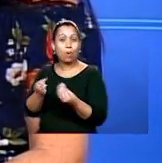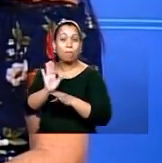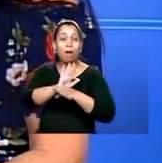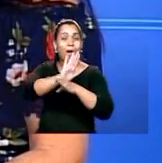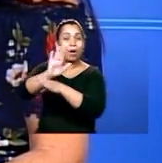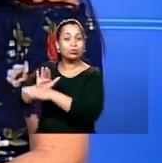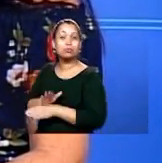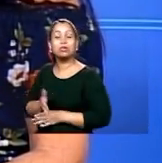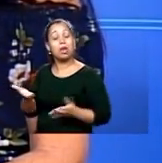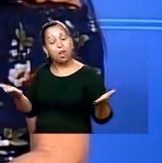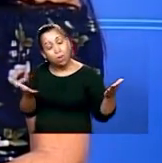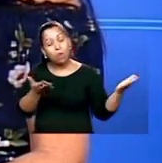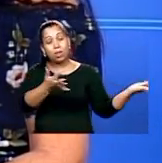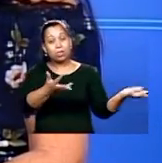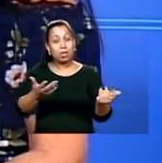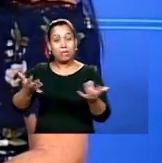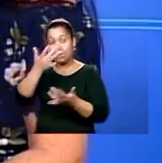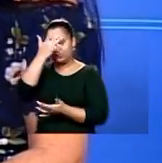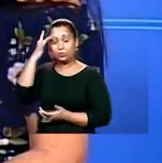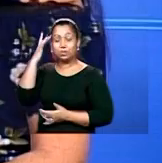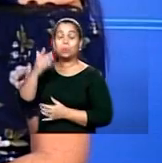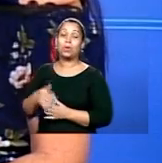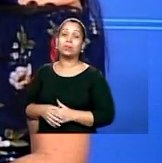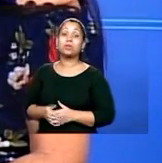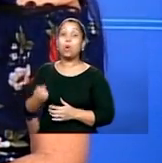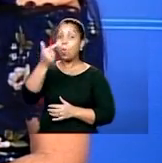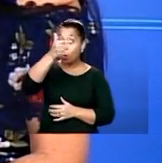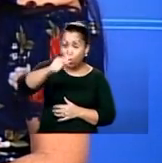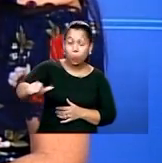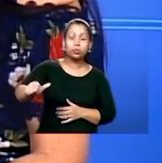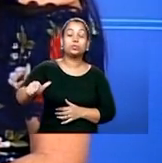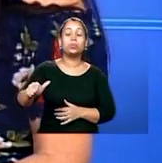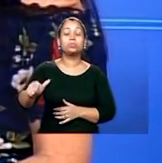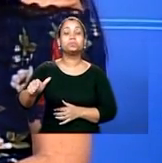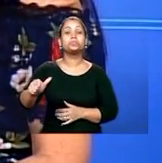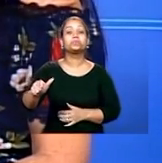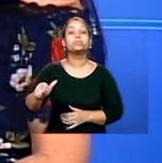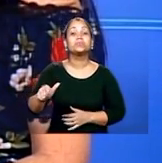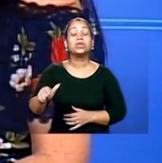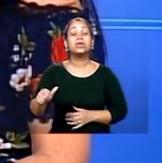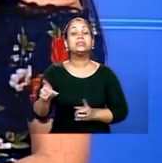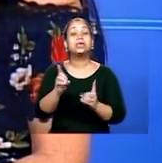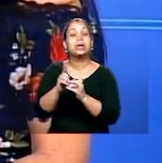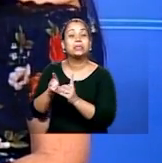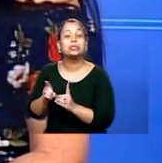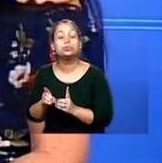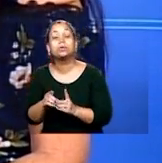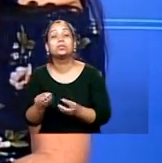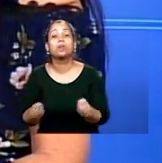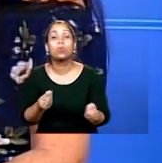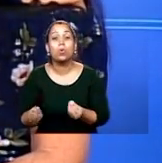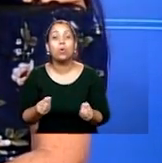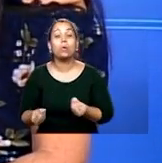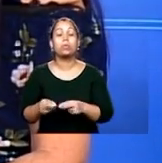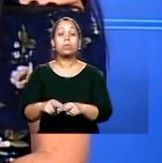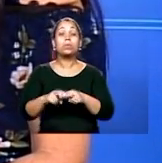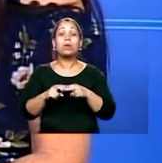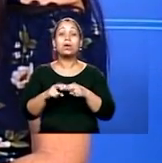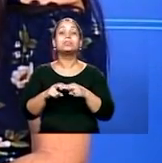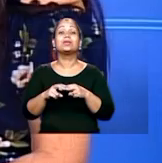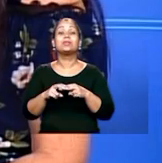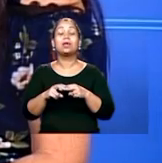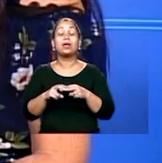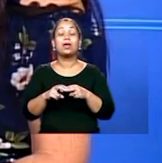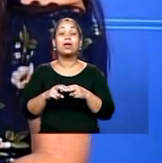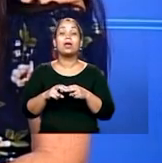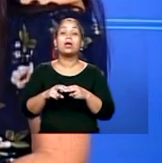captação que nós estamos dizendo dos doadores. Uma outra parte desse atendimento é feito com a aquisição